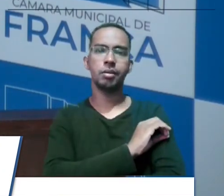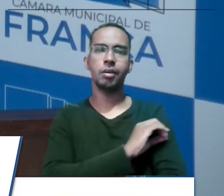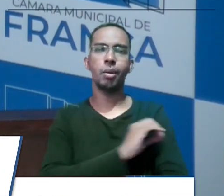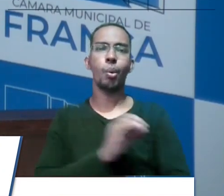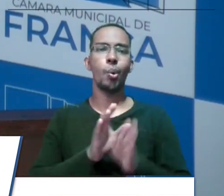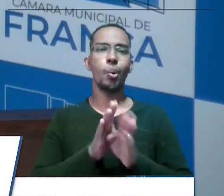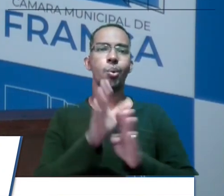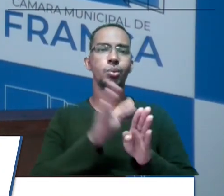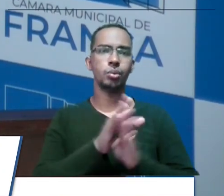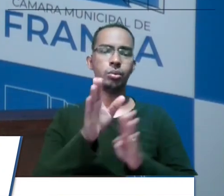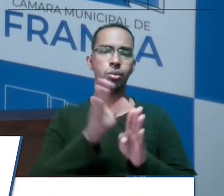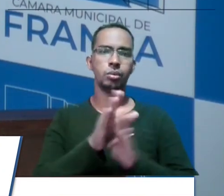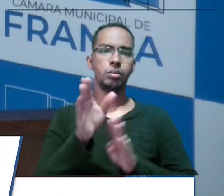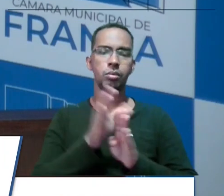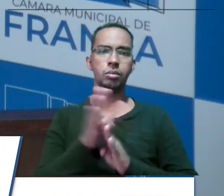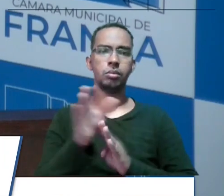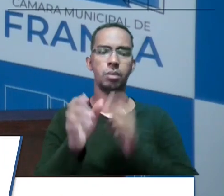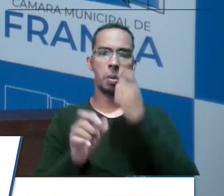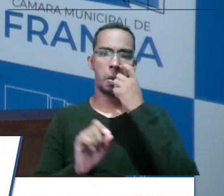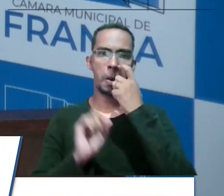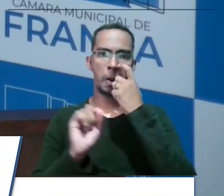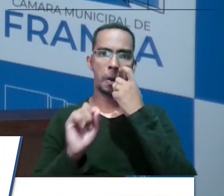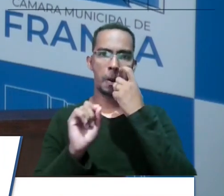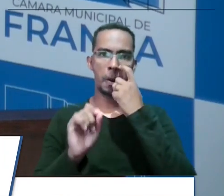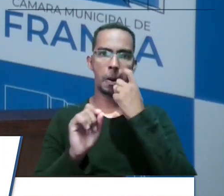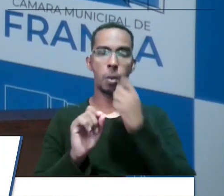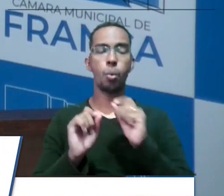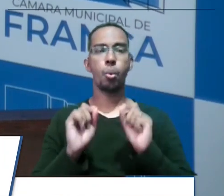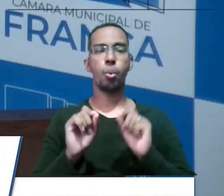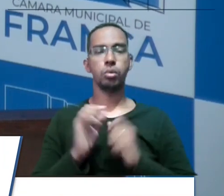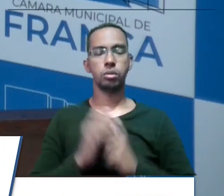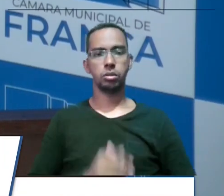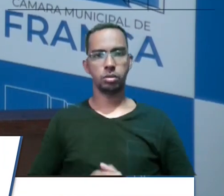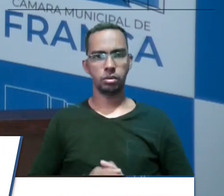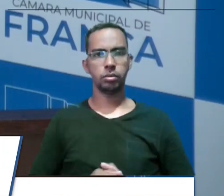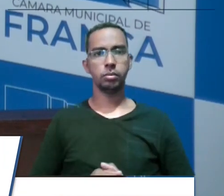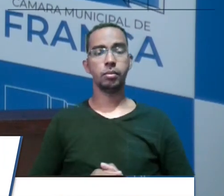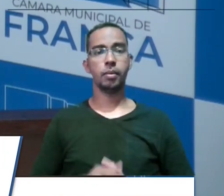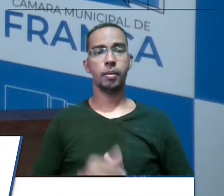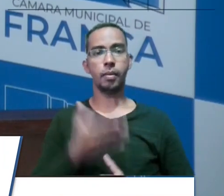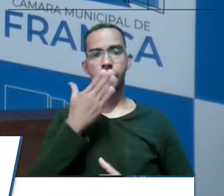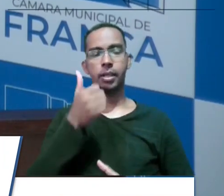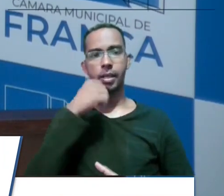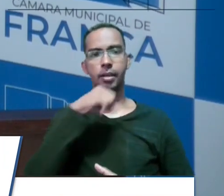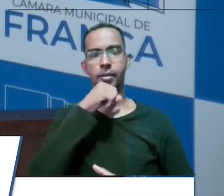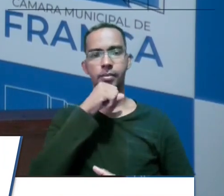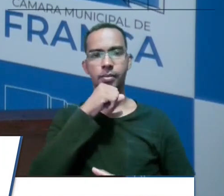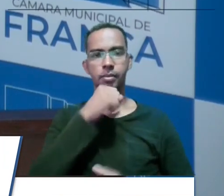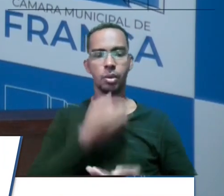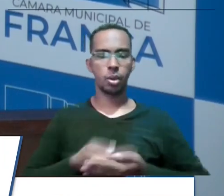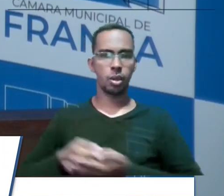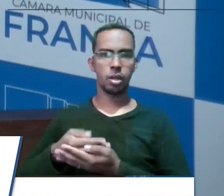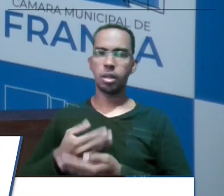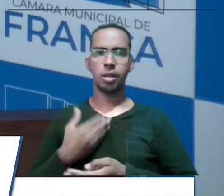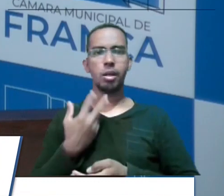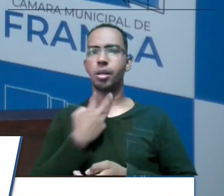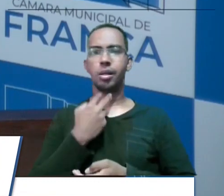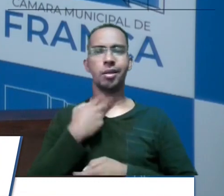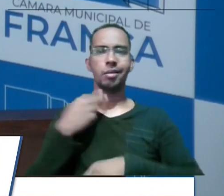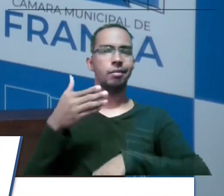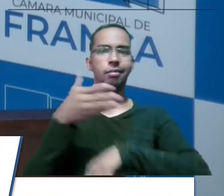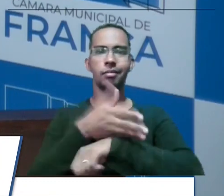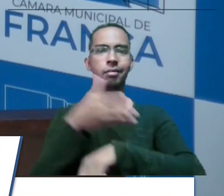Poder Executivo de que as mães com crianças de colo não poderiam entrar nas